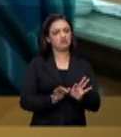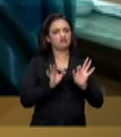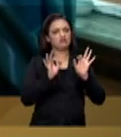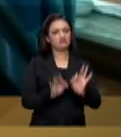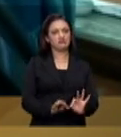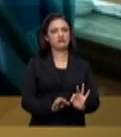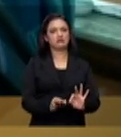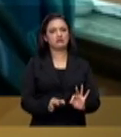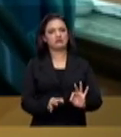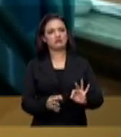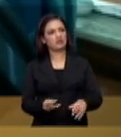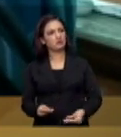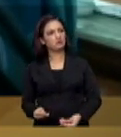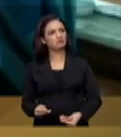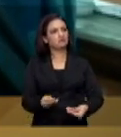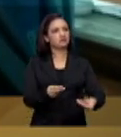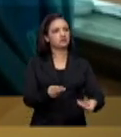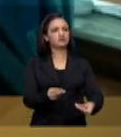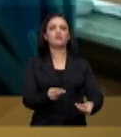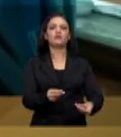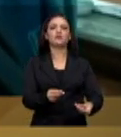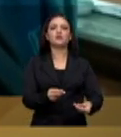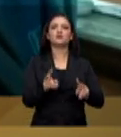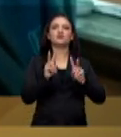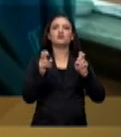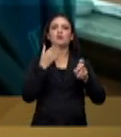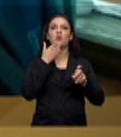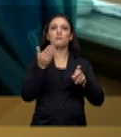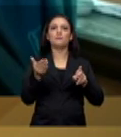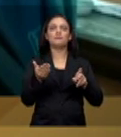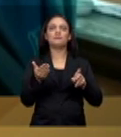quanto ao pedido de implemento de liminar,